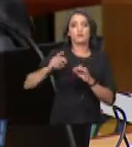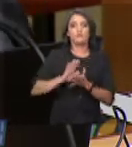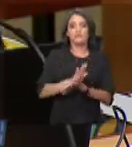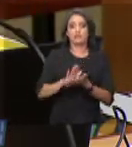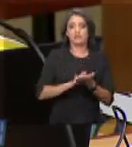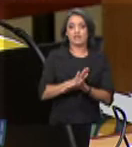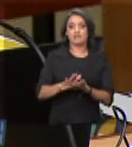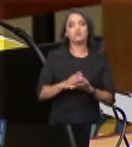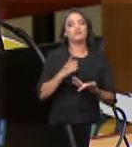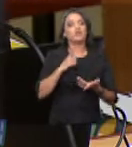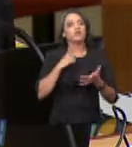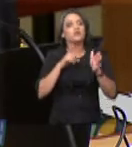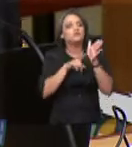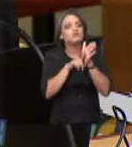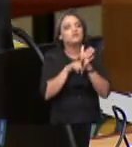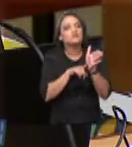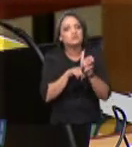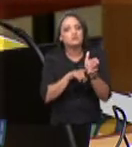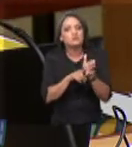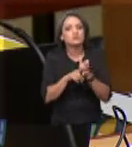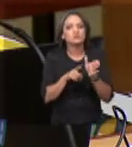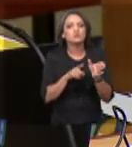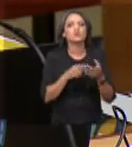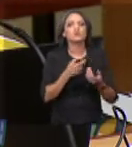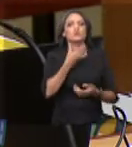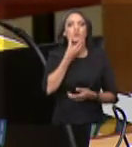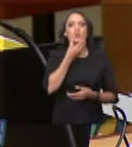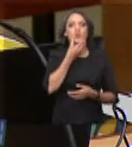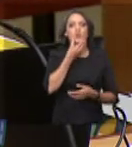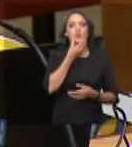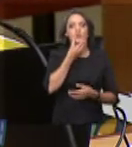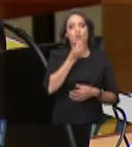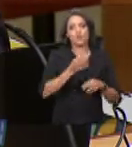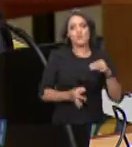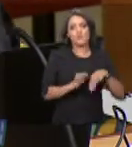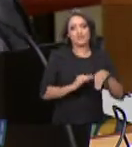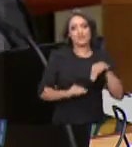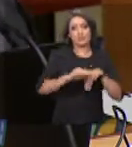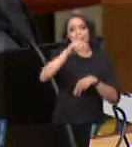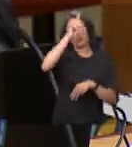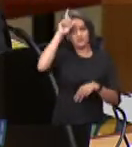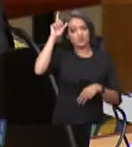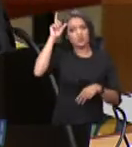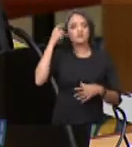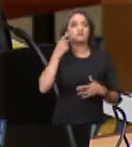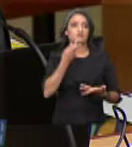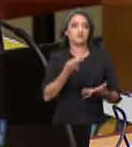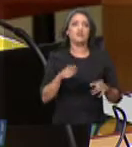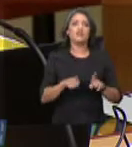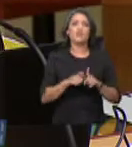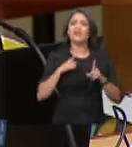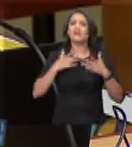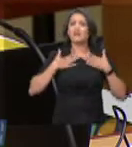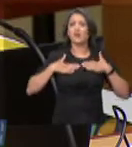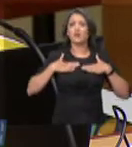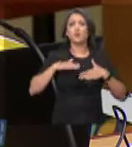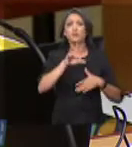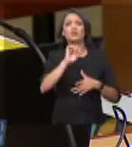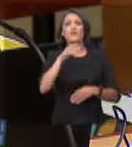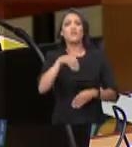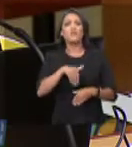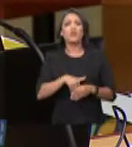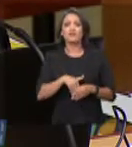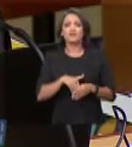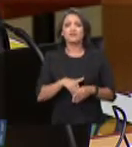nosso colega do Supremo Tribunal Federal Ministro Ricardo Lewandowski para garantir também a tranquilidade de votação